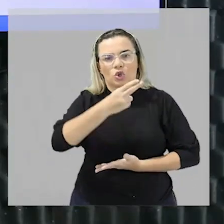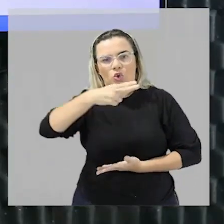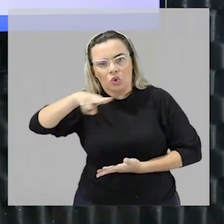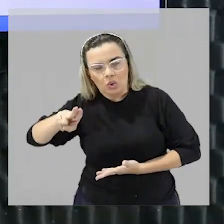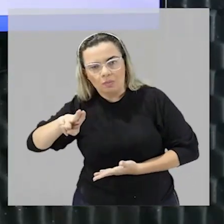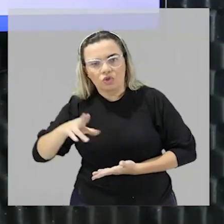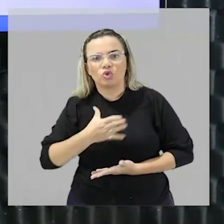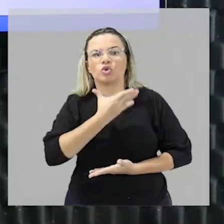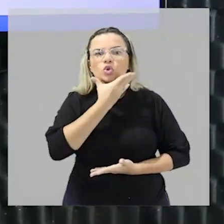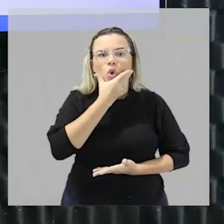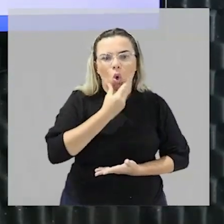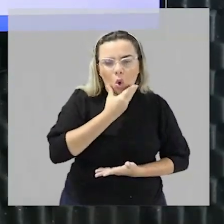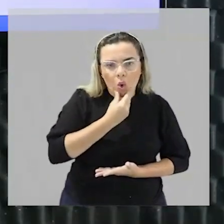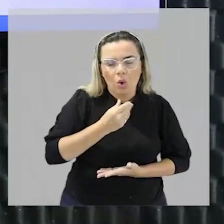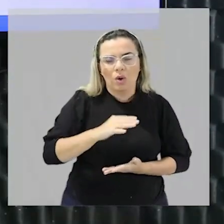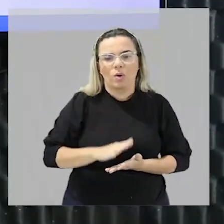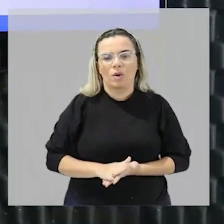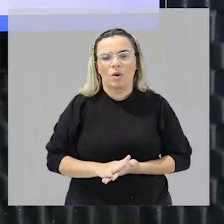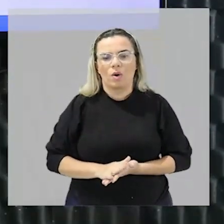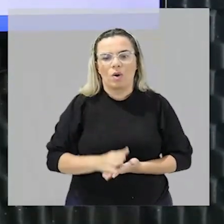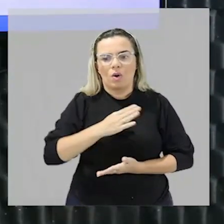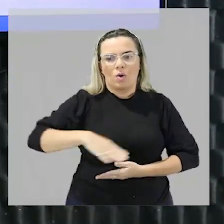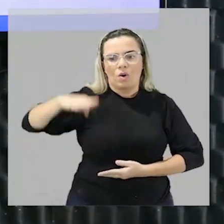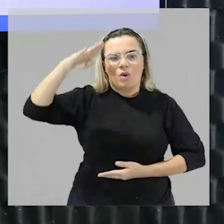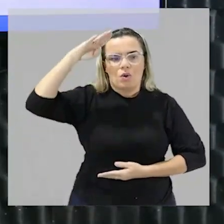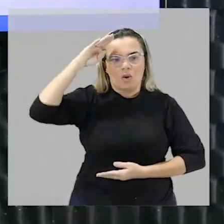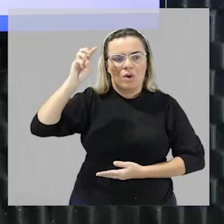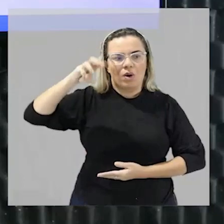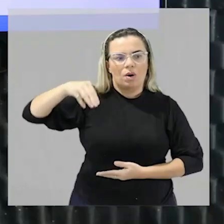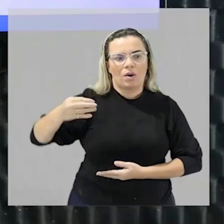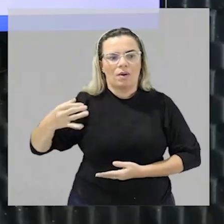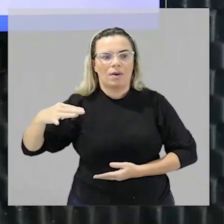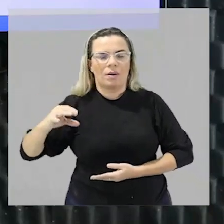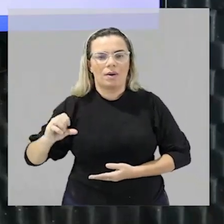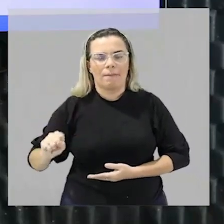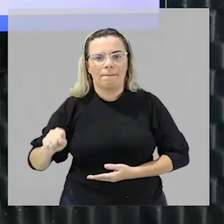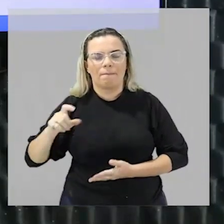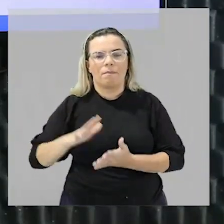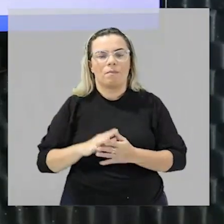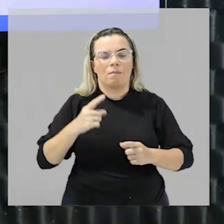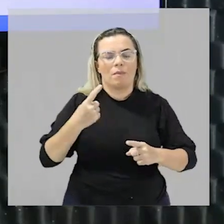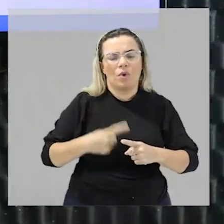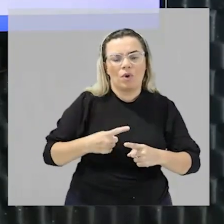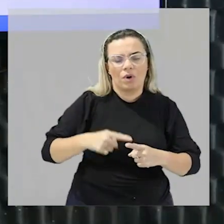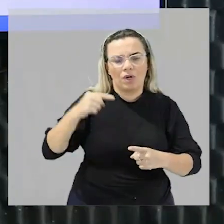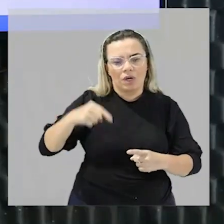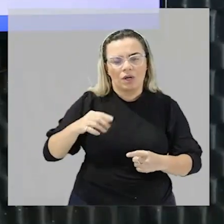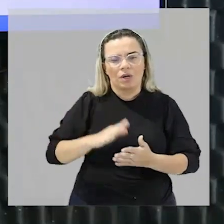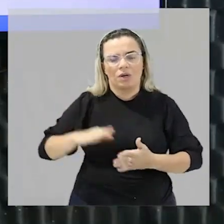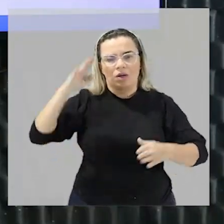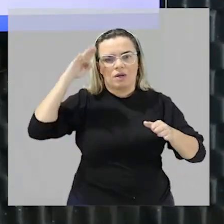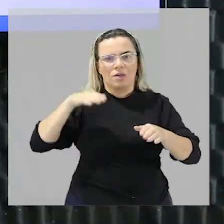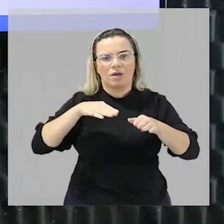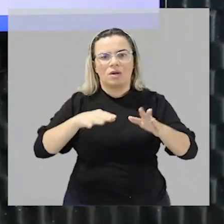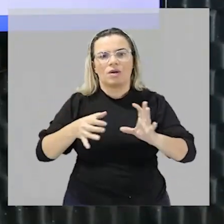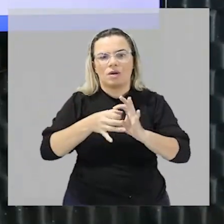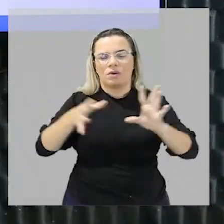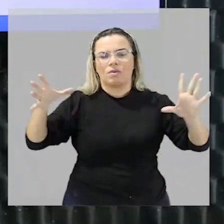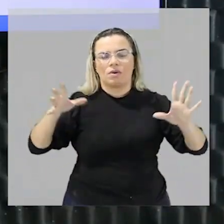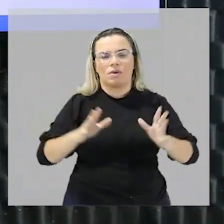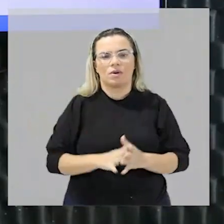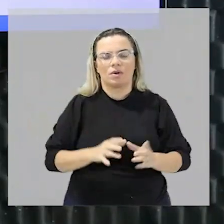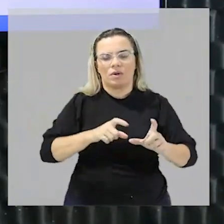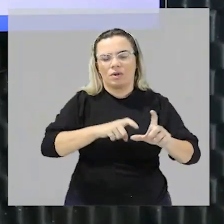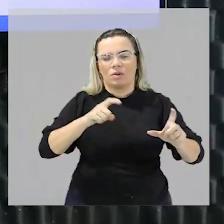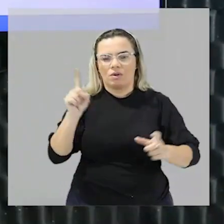homem, ou seja, Soldado Medeiros. Isso por quê? Porque mesmo nesses exércitos libertadores,